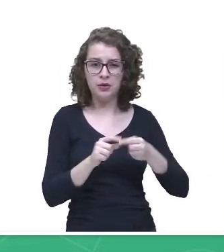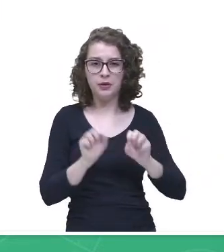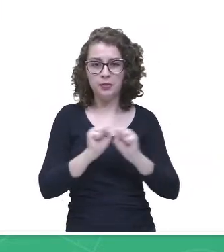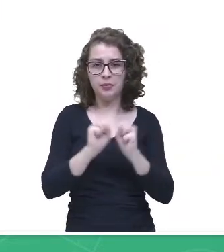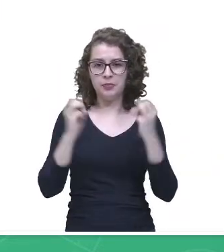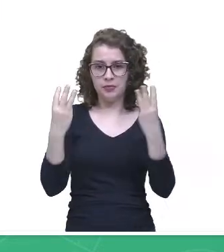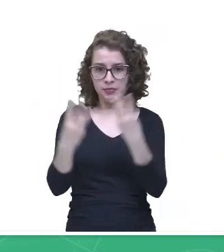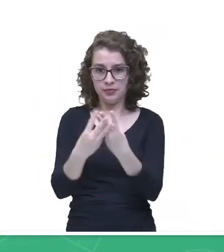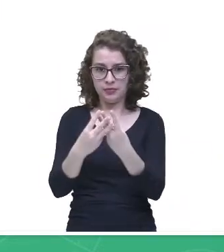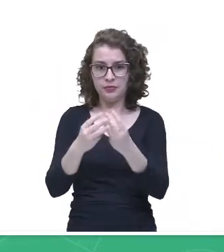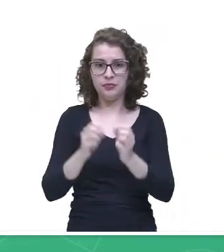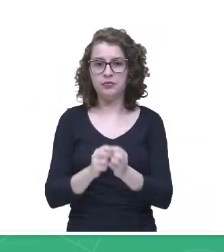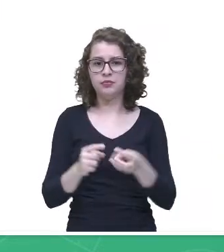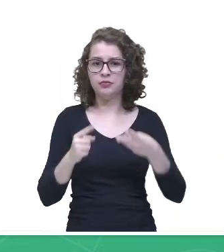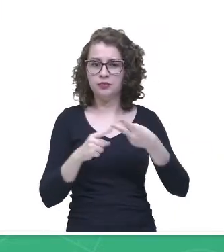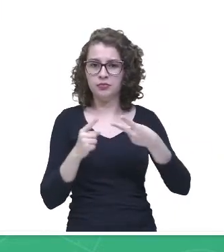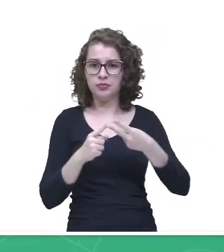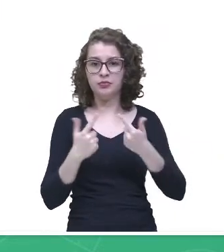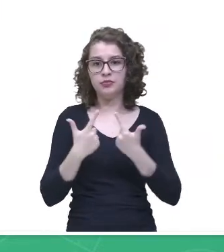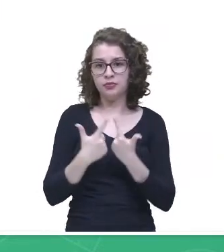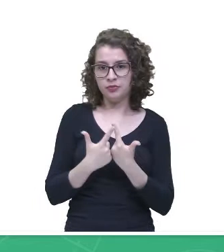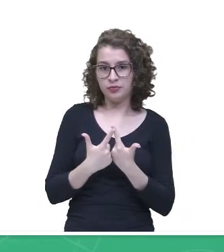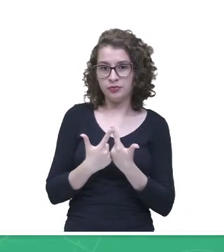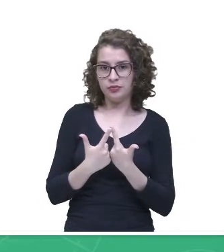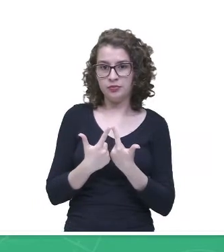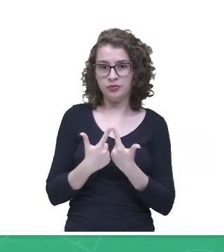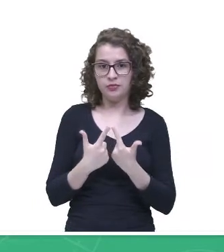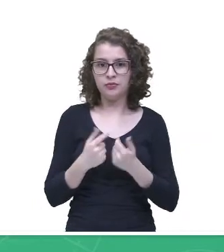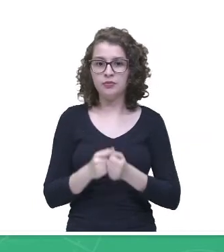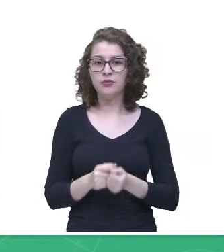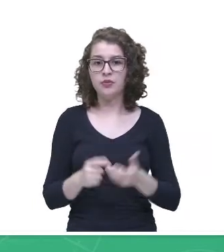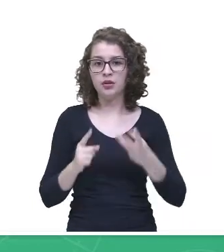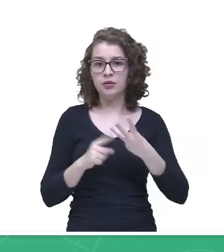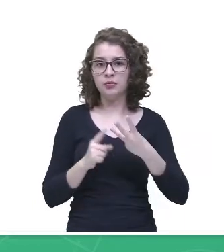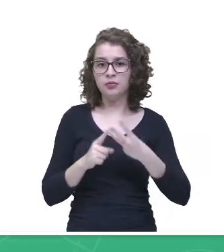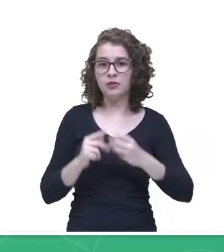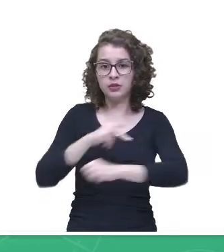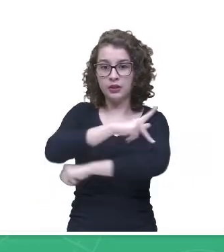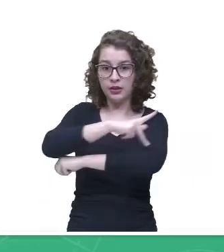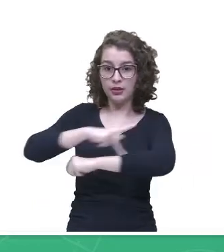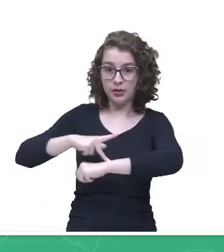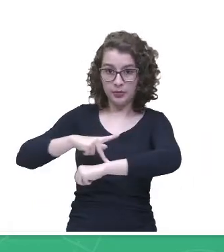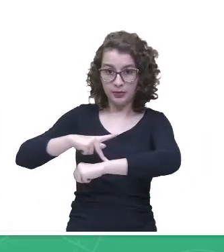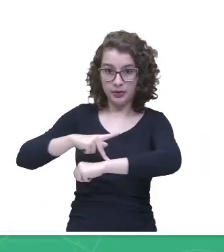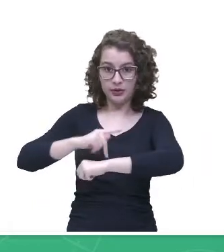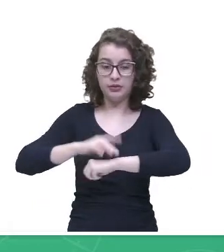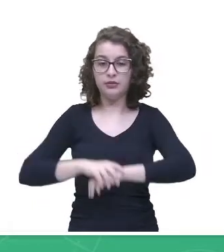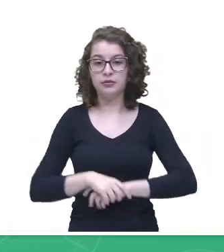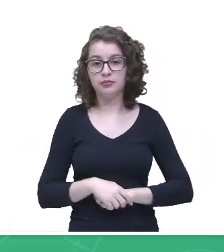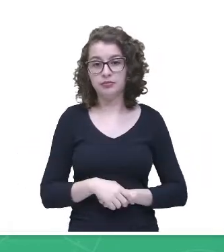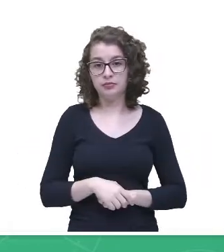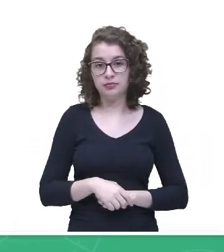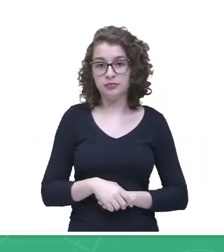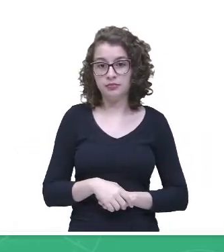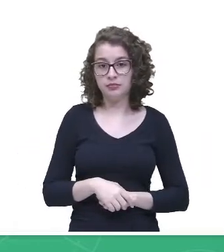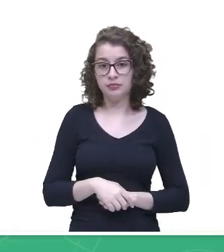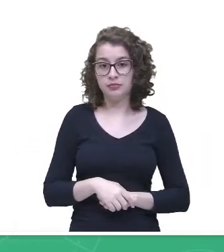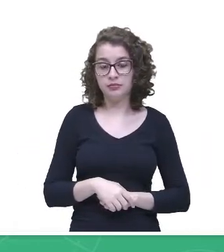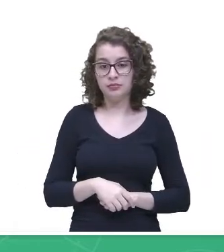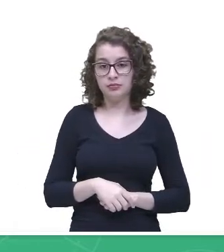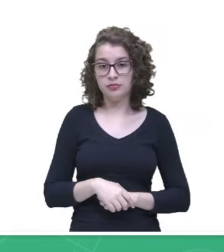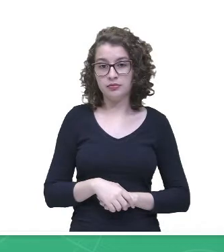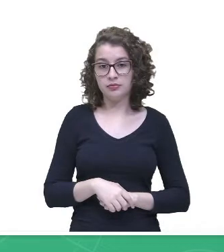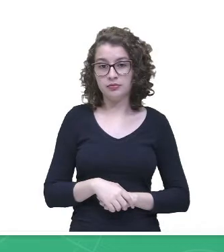a arena, na segunda imagem, o Teatro Amazonas, na terceira imagem, a gente verifica ali a praia da Ponta